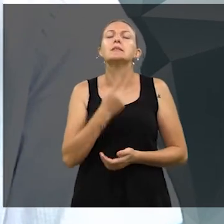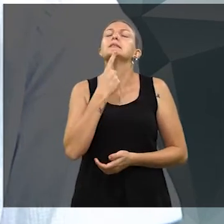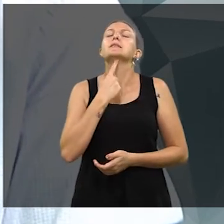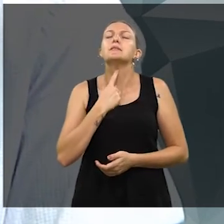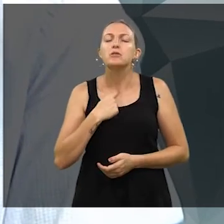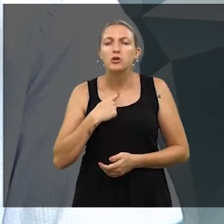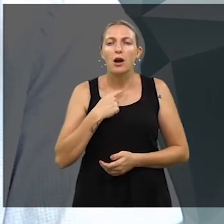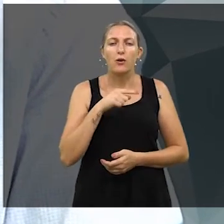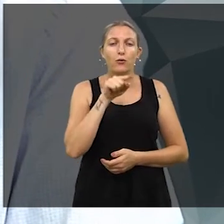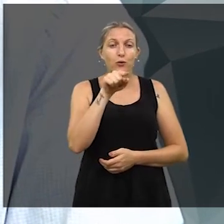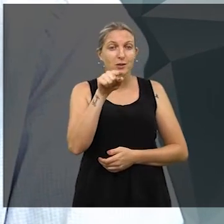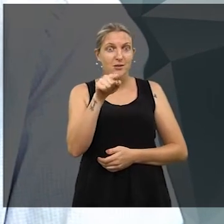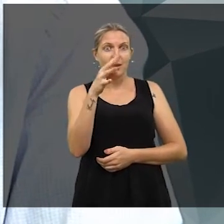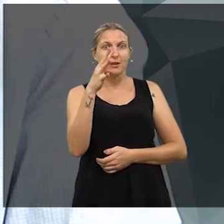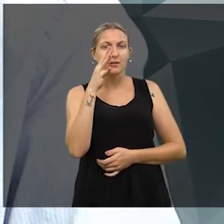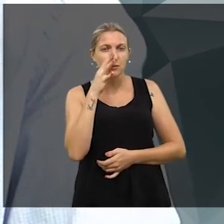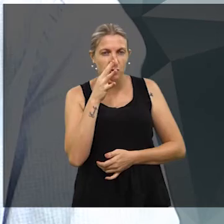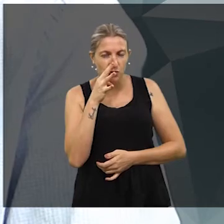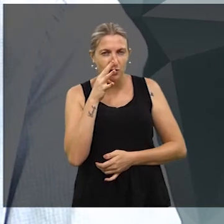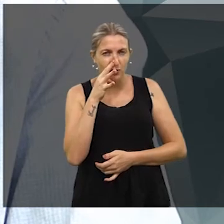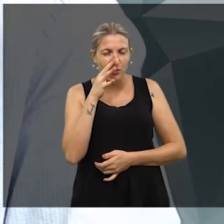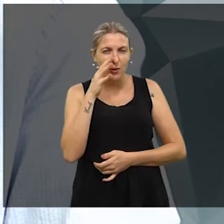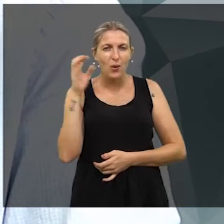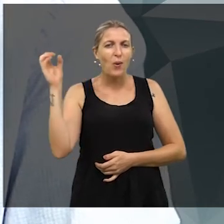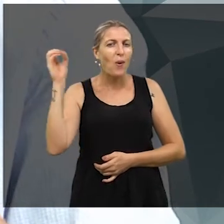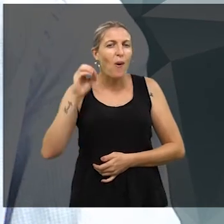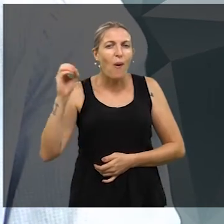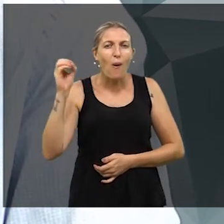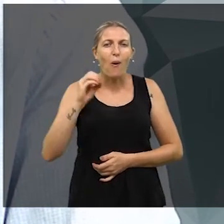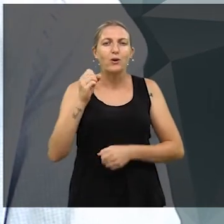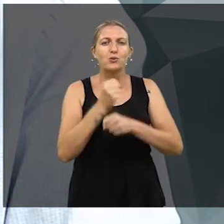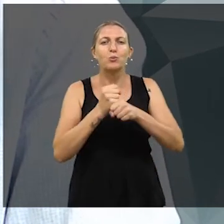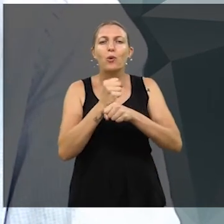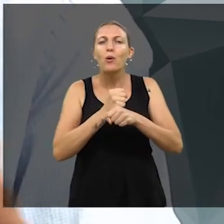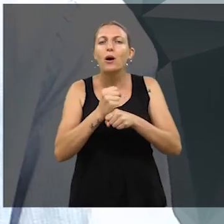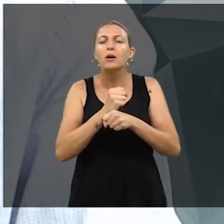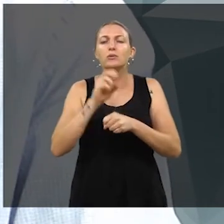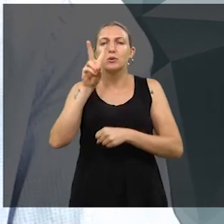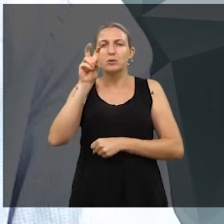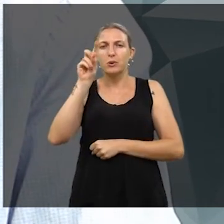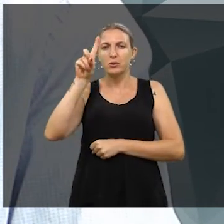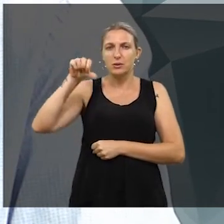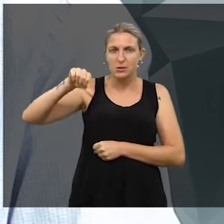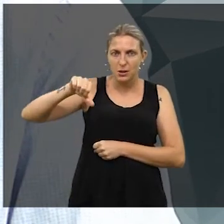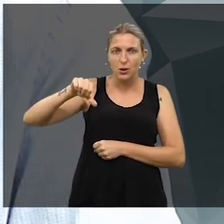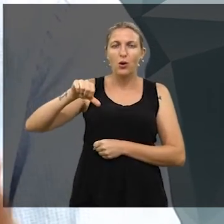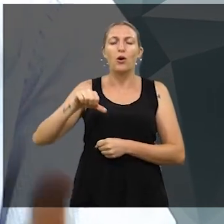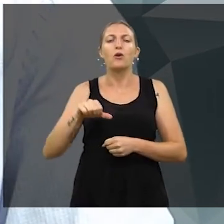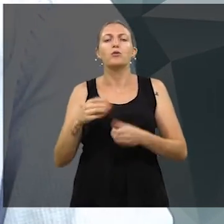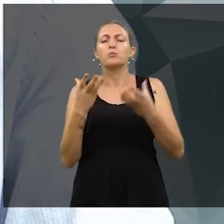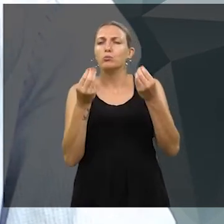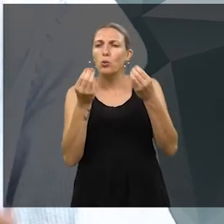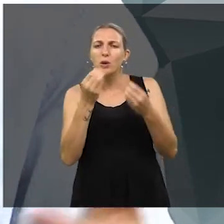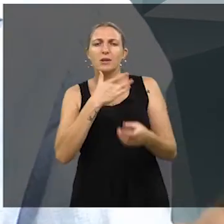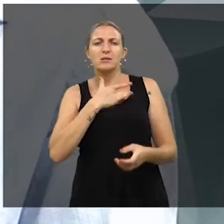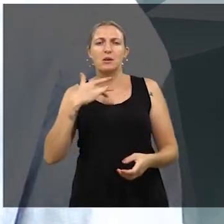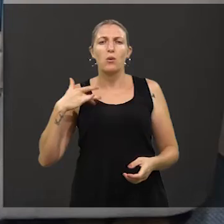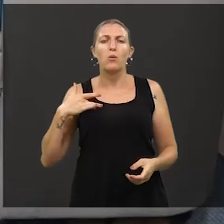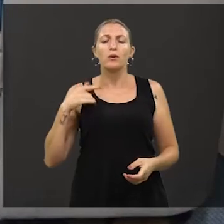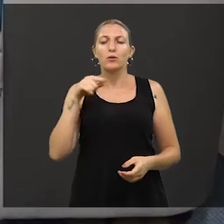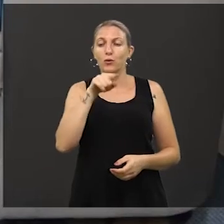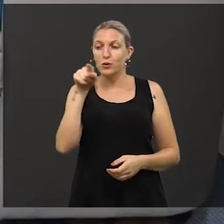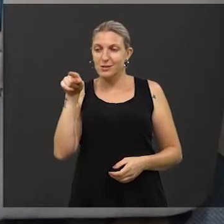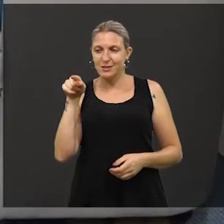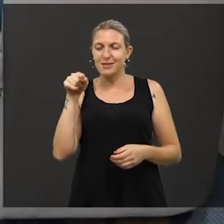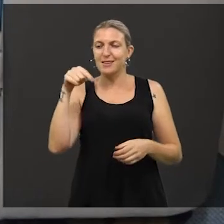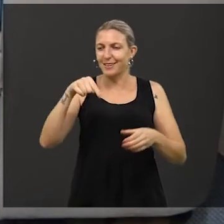desejar a você que está nos assistindo um ótimo ano, um maravilhoso 2009, cheio de saúde especialmente, a vocês também, a toda a equipe